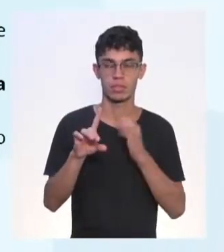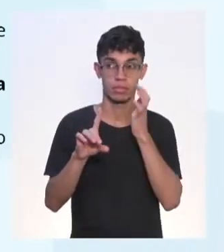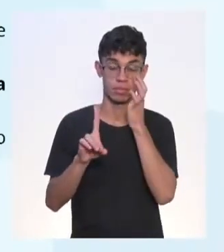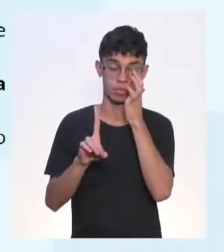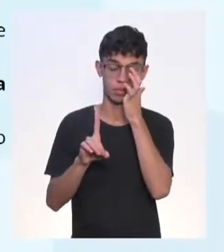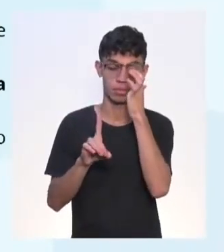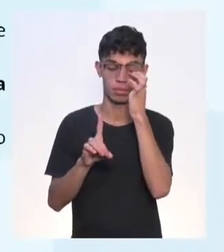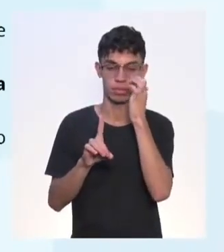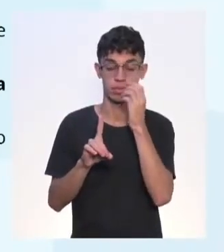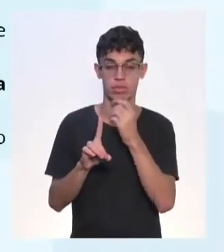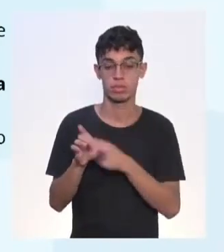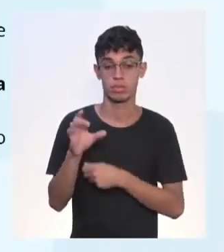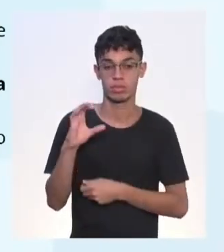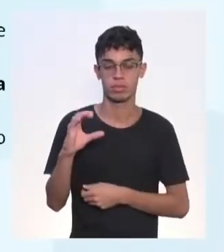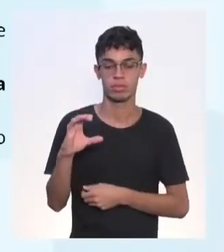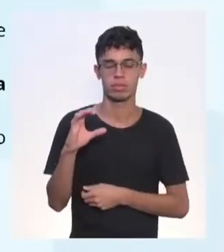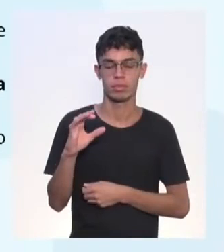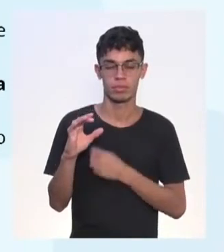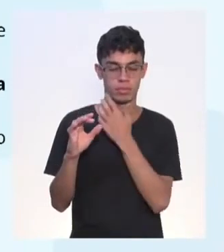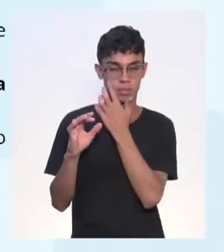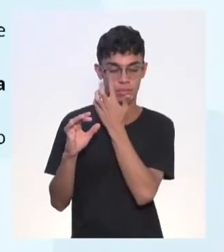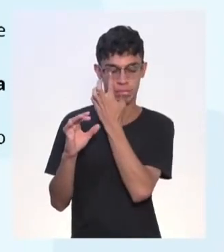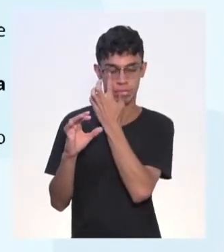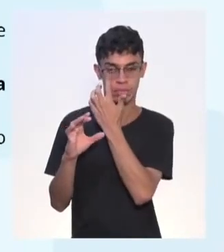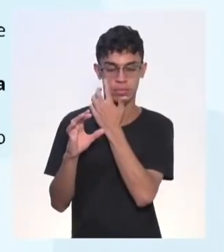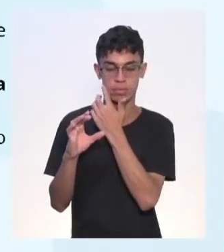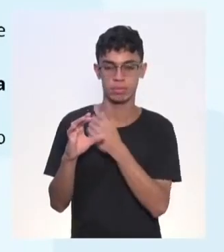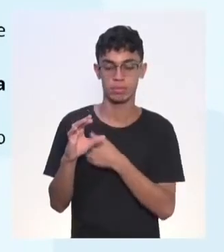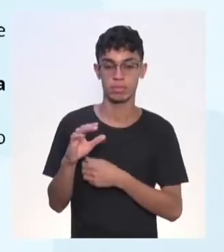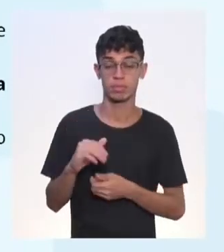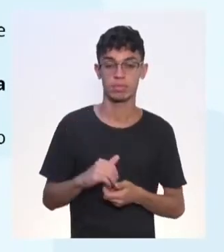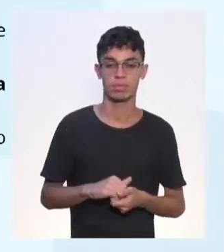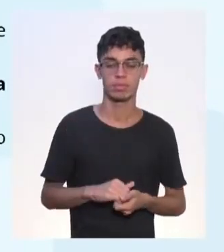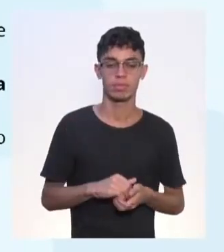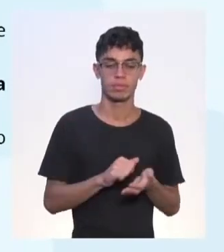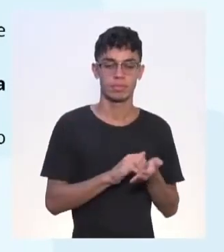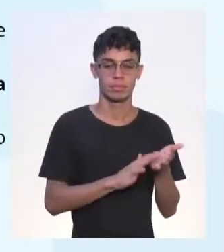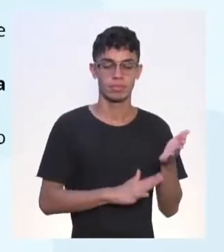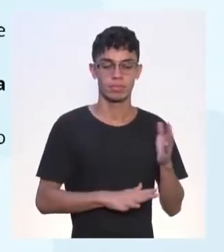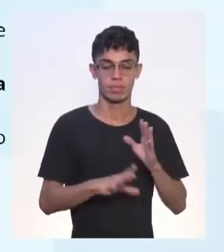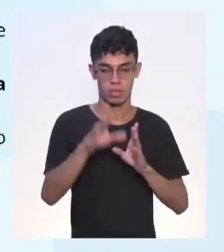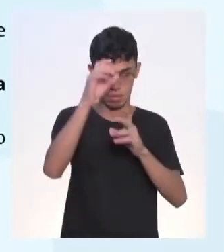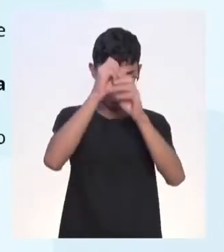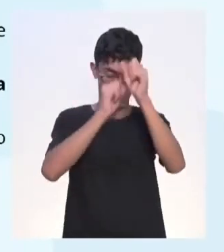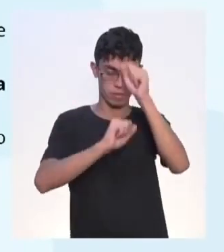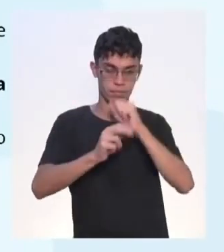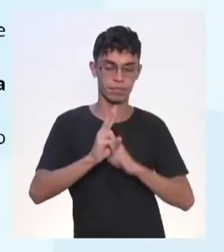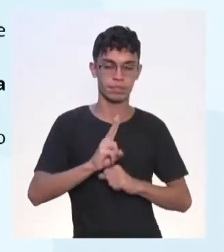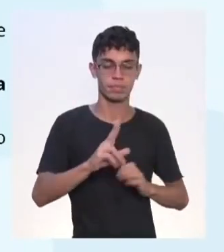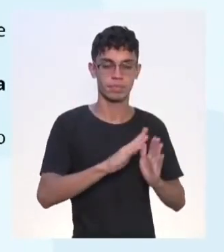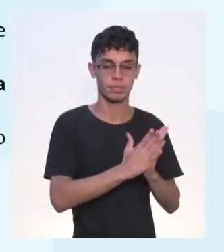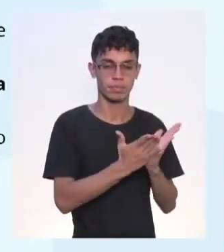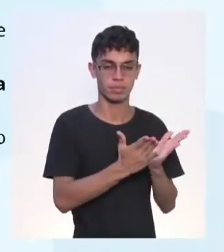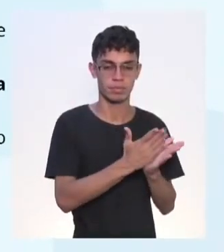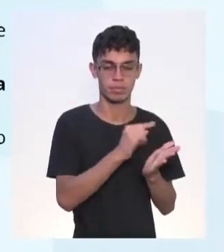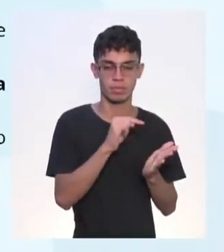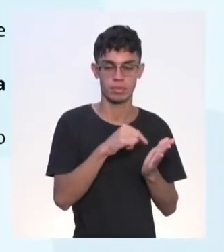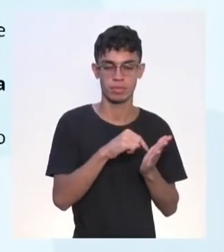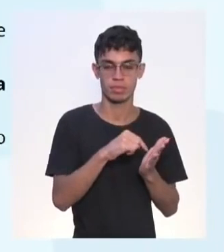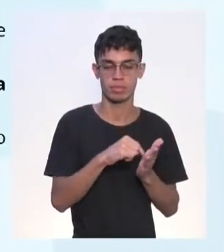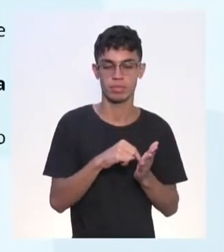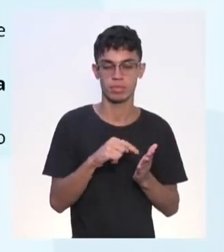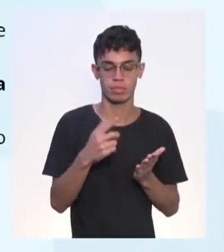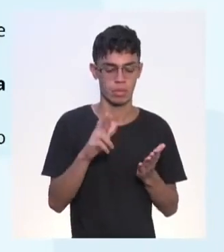na C, eu vou me atentar um pouquinho sobre a C, porque esse exercício foi retirado do caderno Aprender Sempre. Só que quando a gente